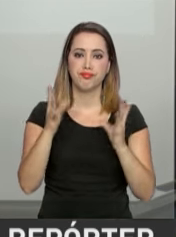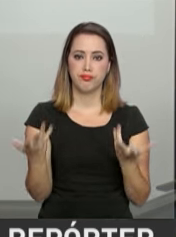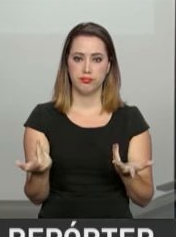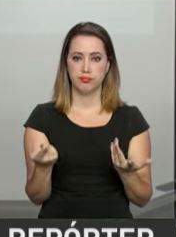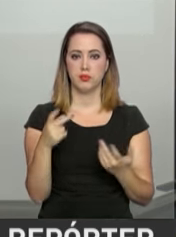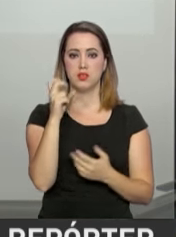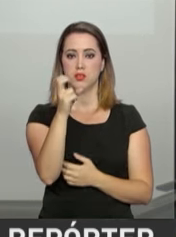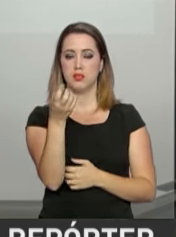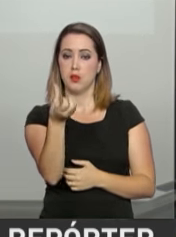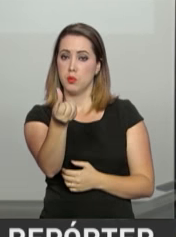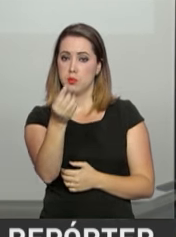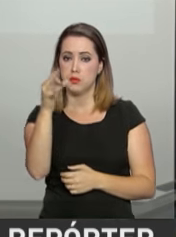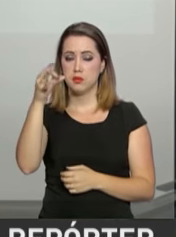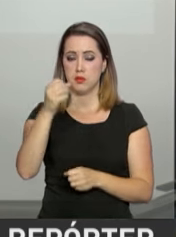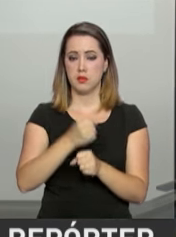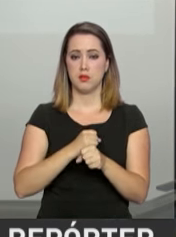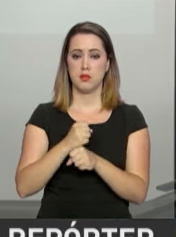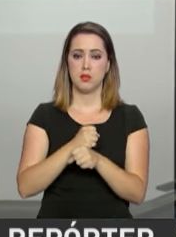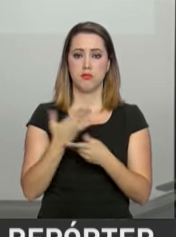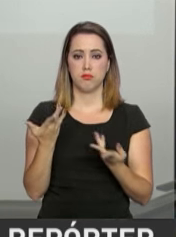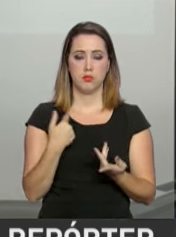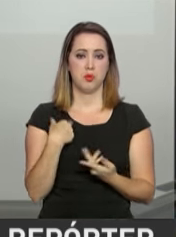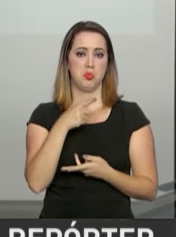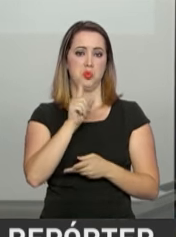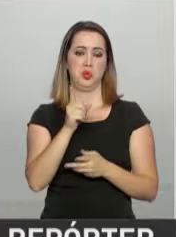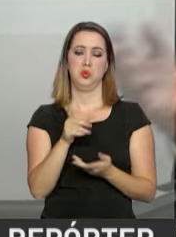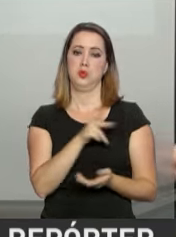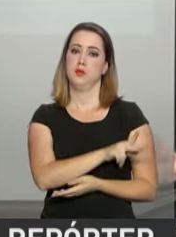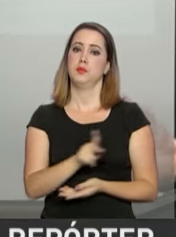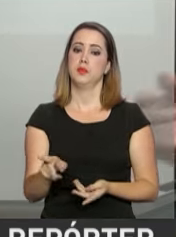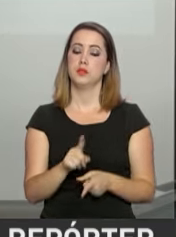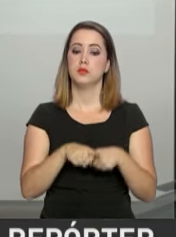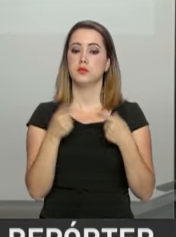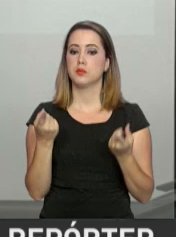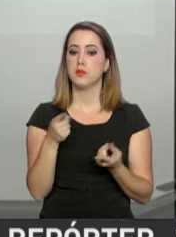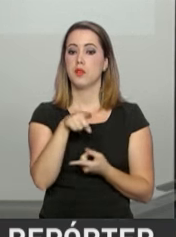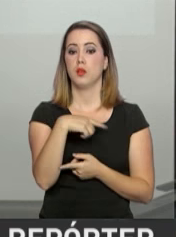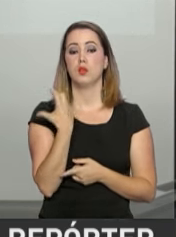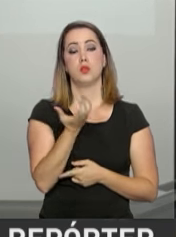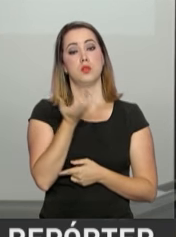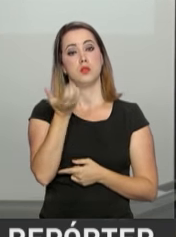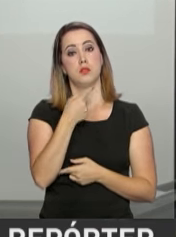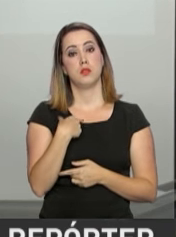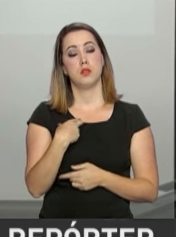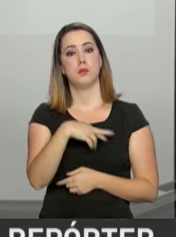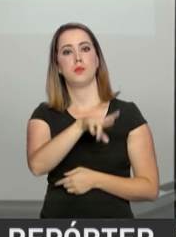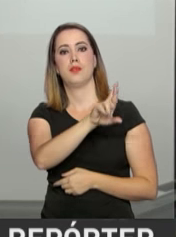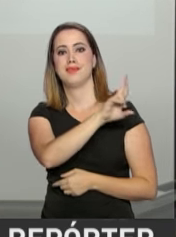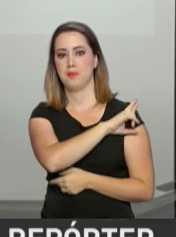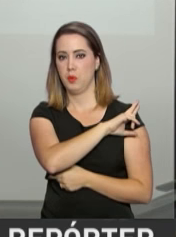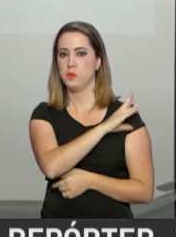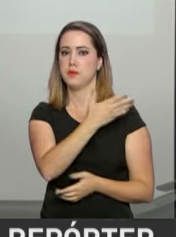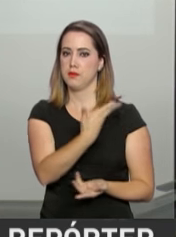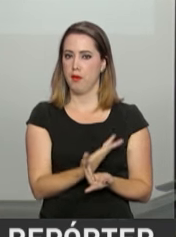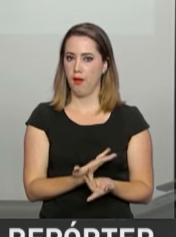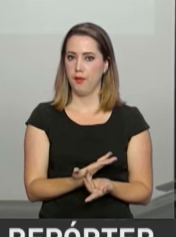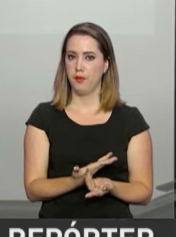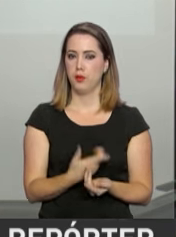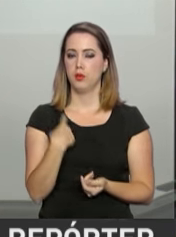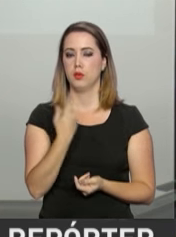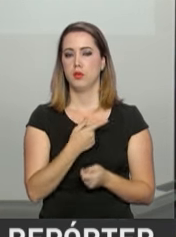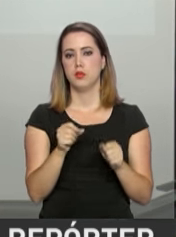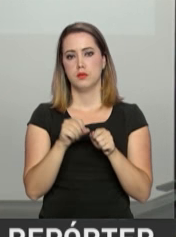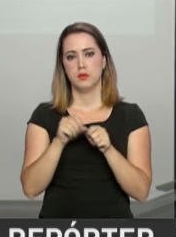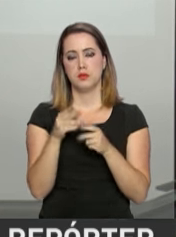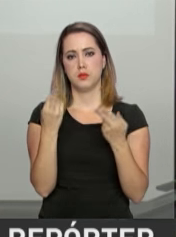daqui a cinco seis anos que eu não estarei mais no poder mas não farei isso nós queremos ser responsáveis por isso nós fazemos o que